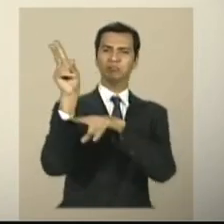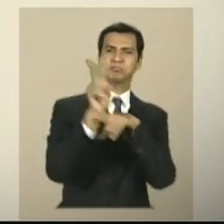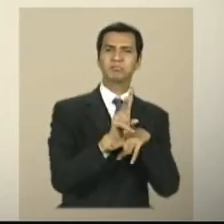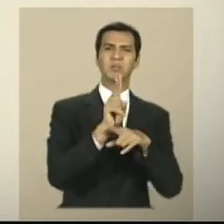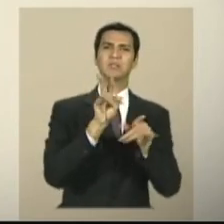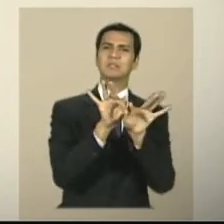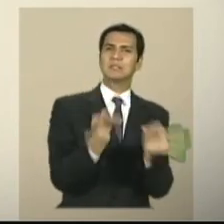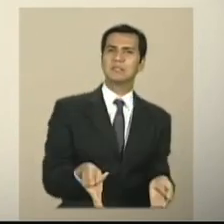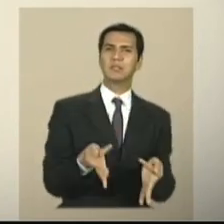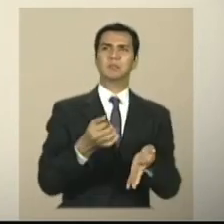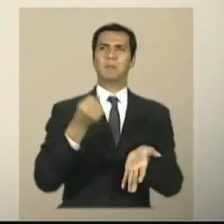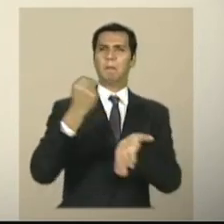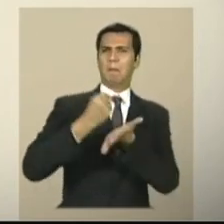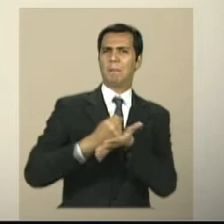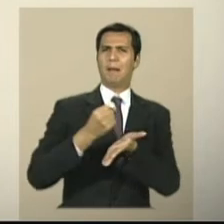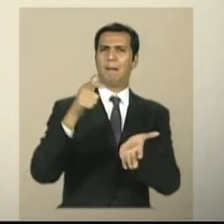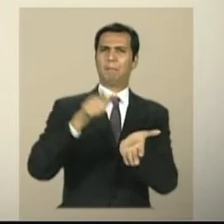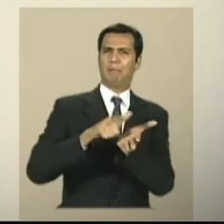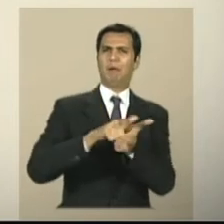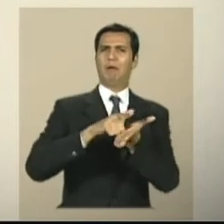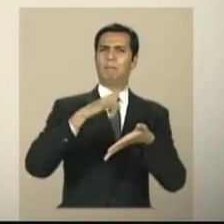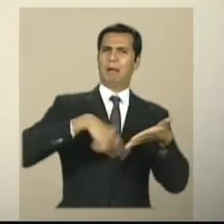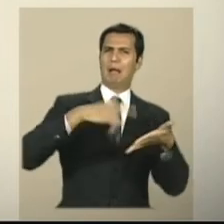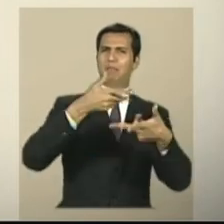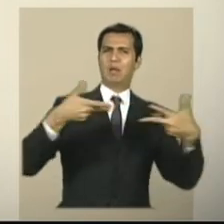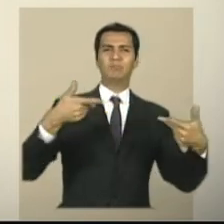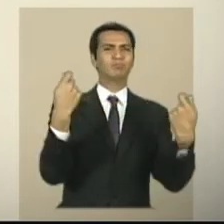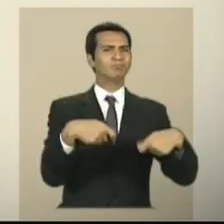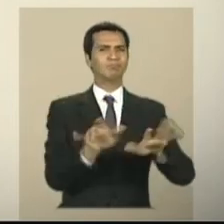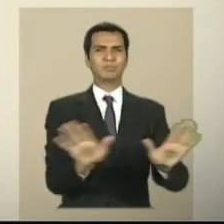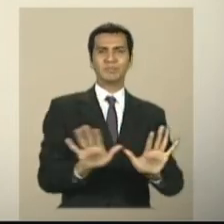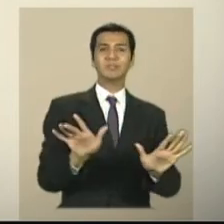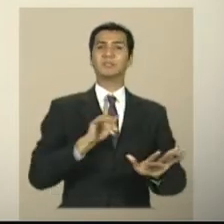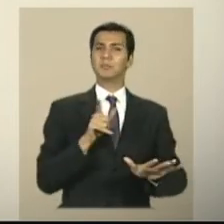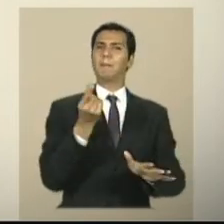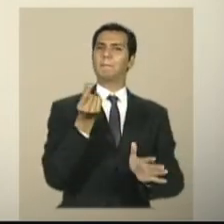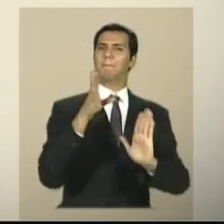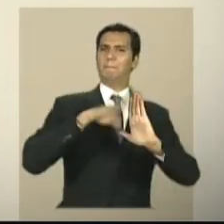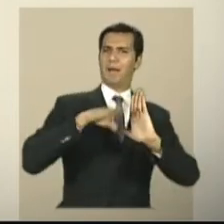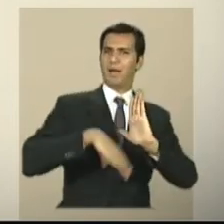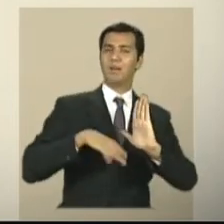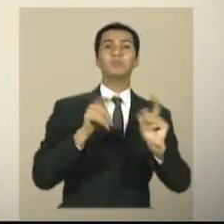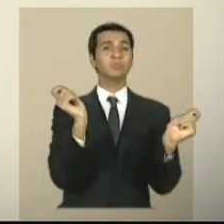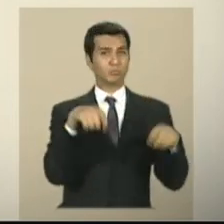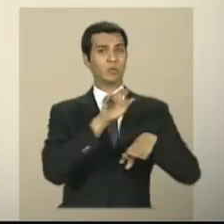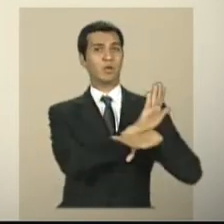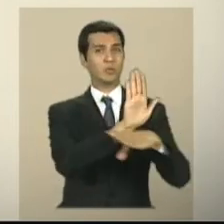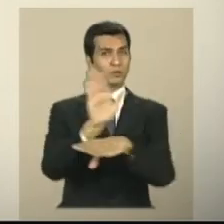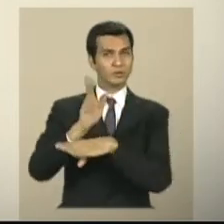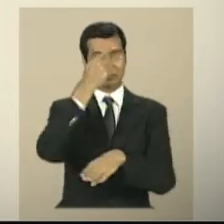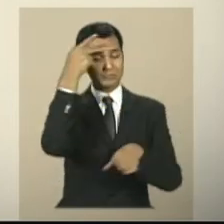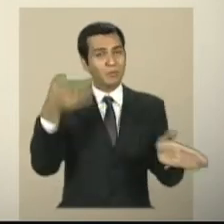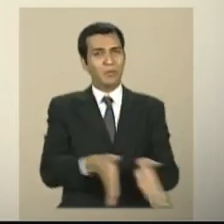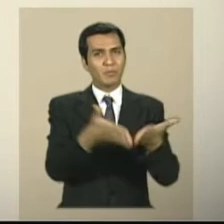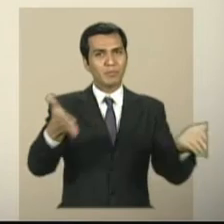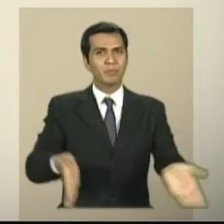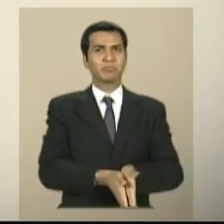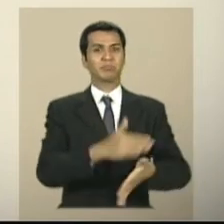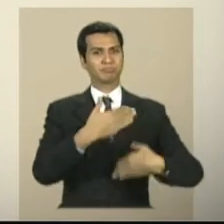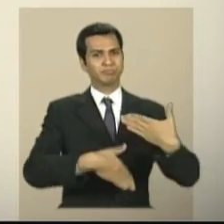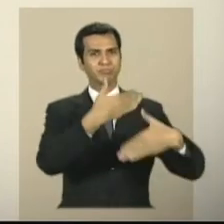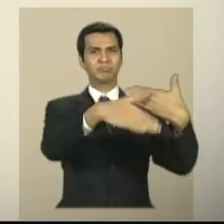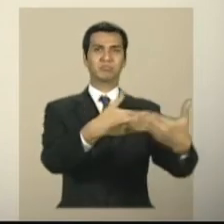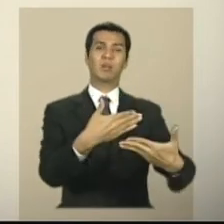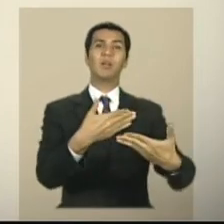muita papelada barato e orientado pode ajudar a elevar o padrão de vida da população de baixa renda o crescer